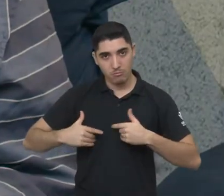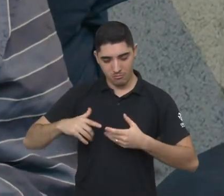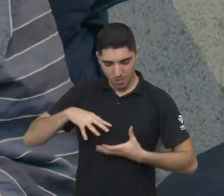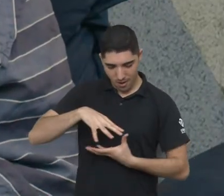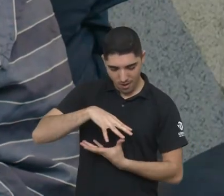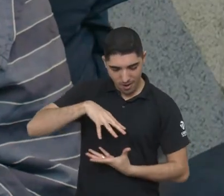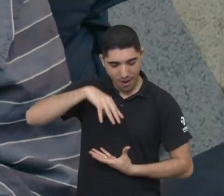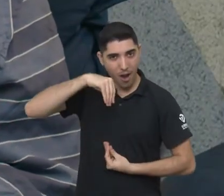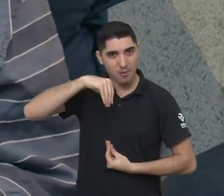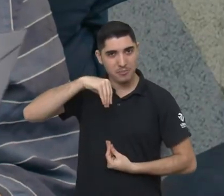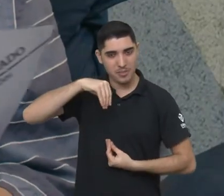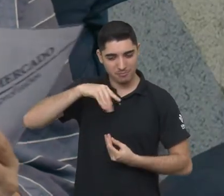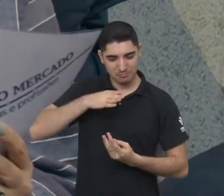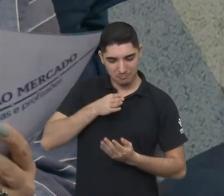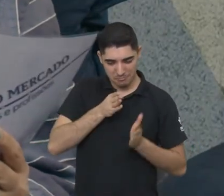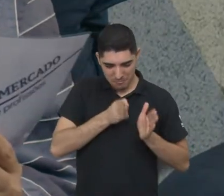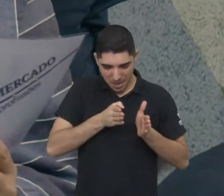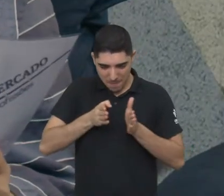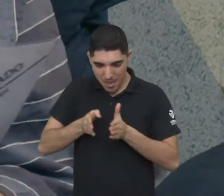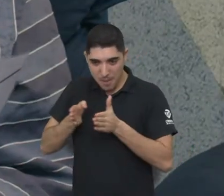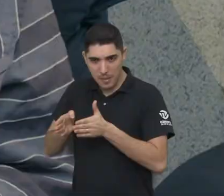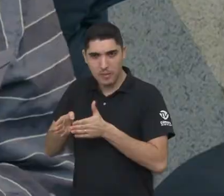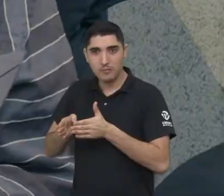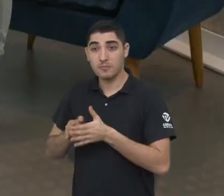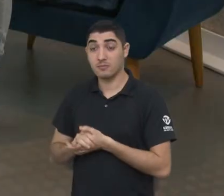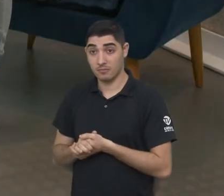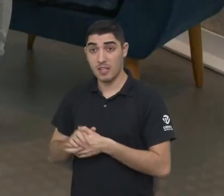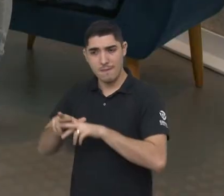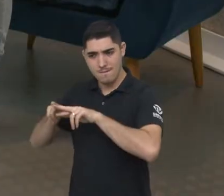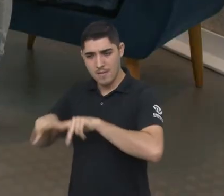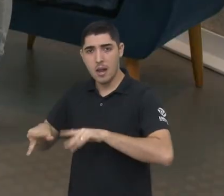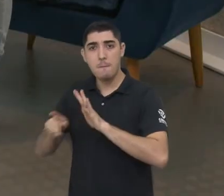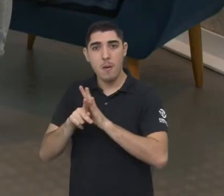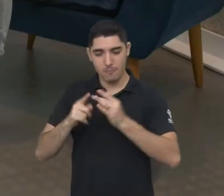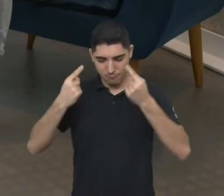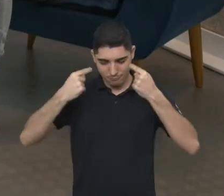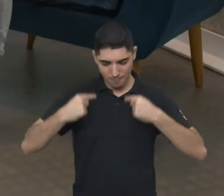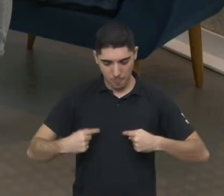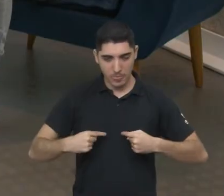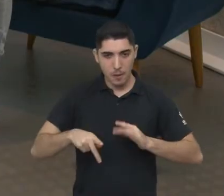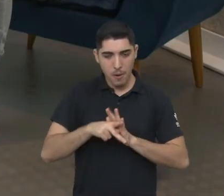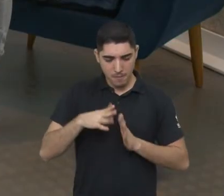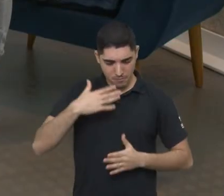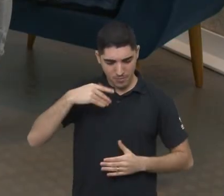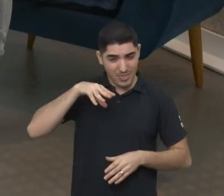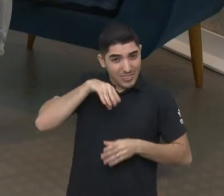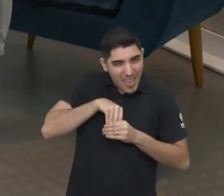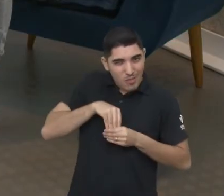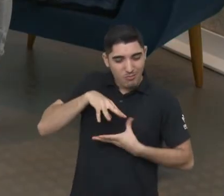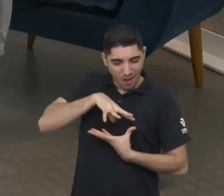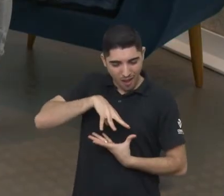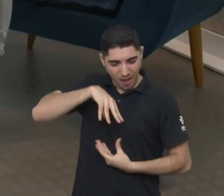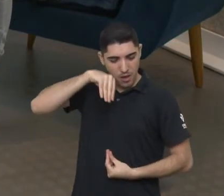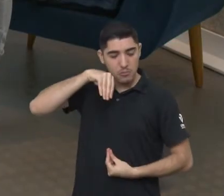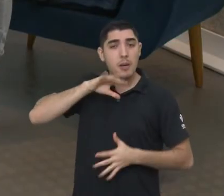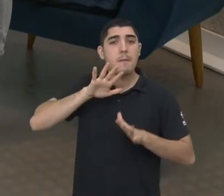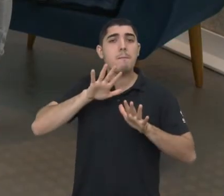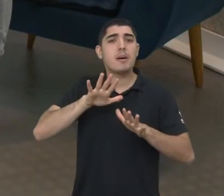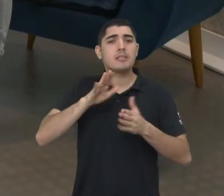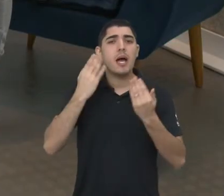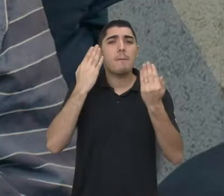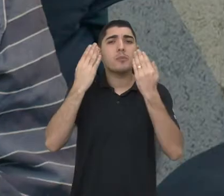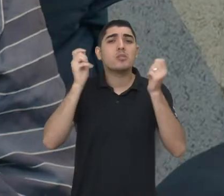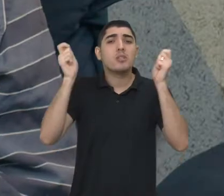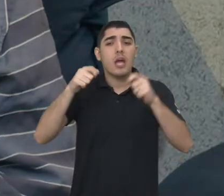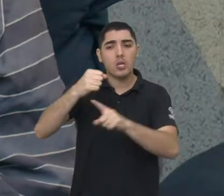alma, ela trabalha entre diversas partes do ser, da alma. O que ela pode